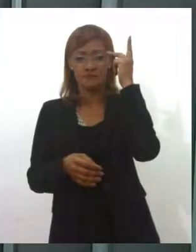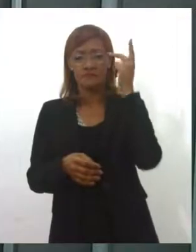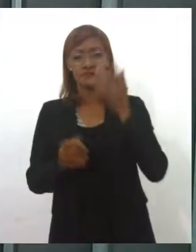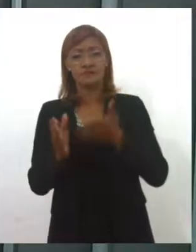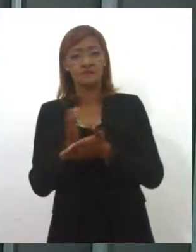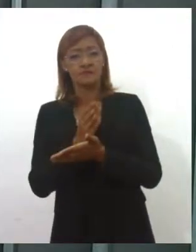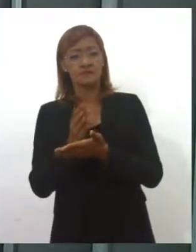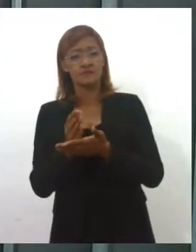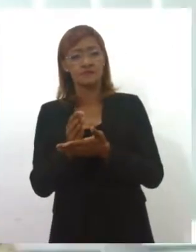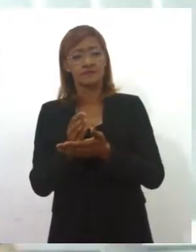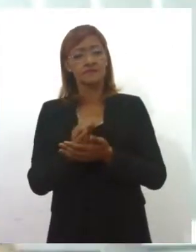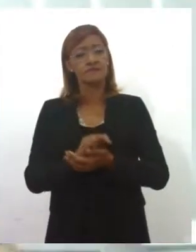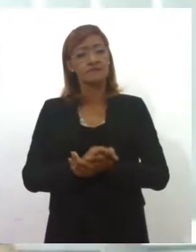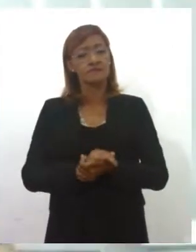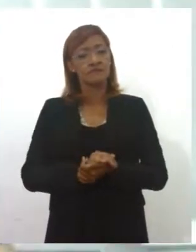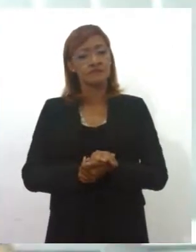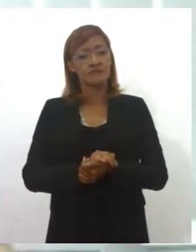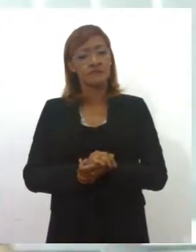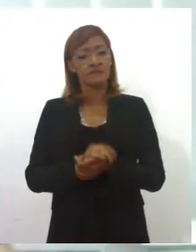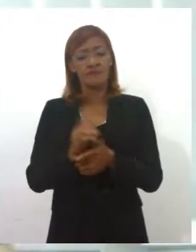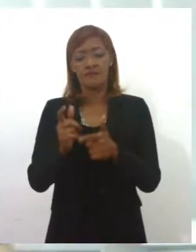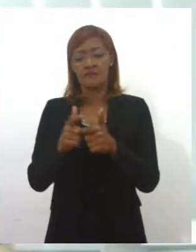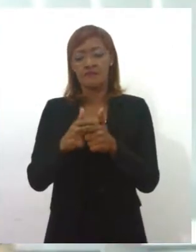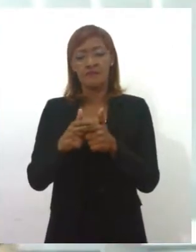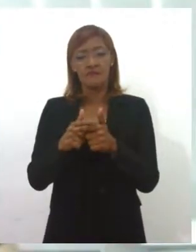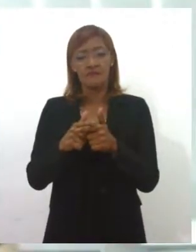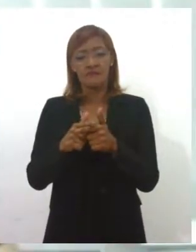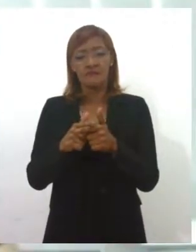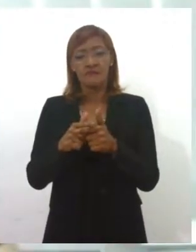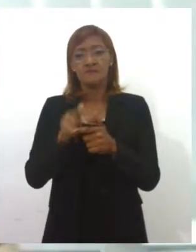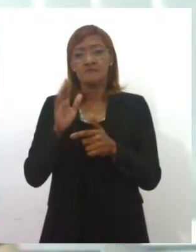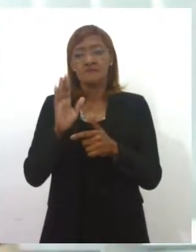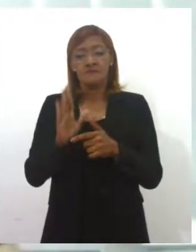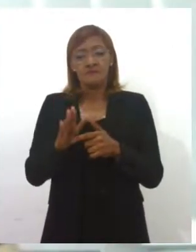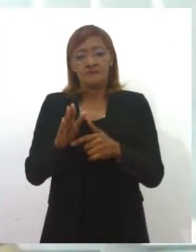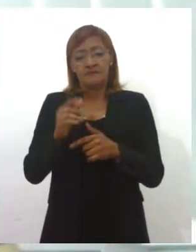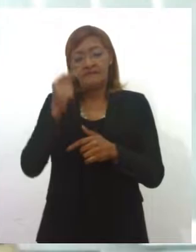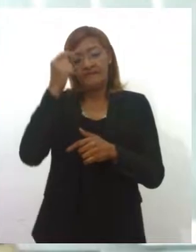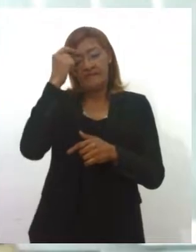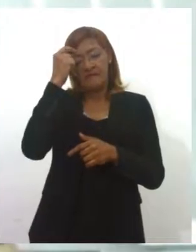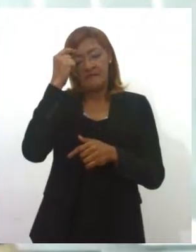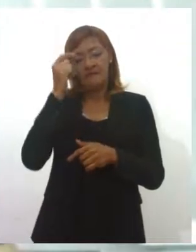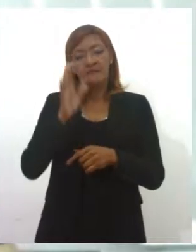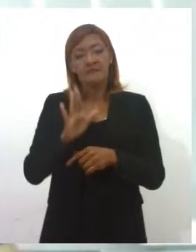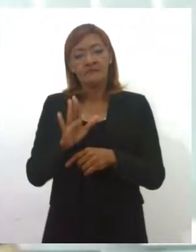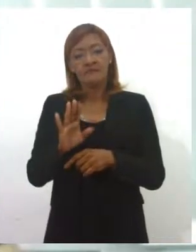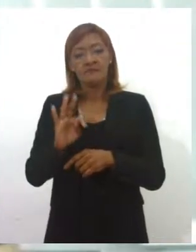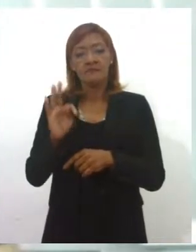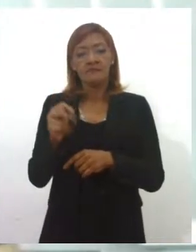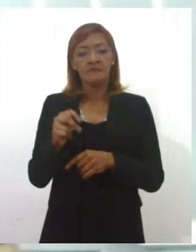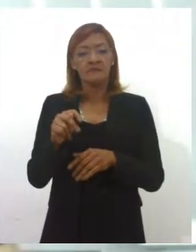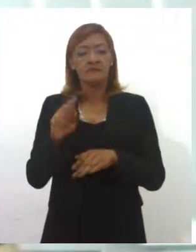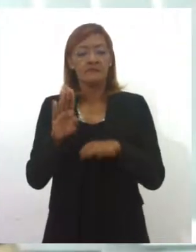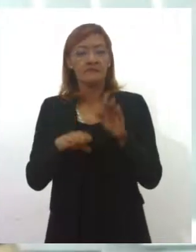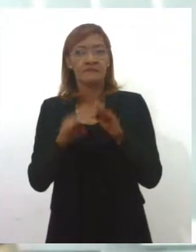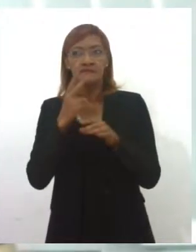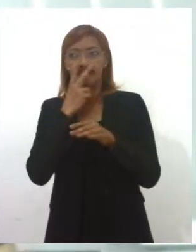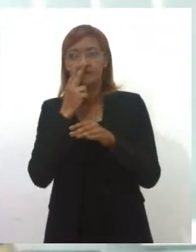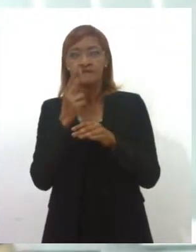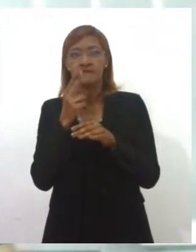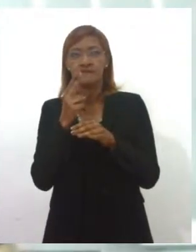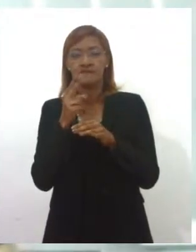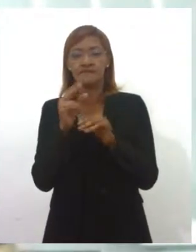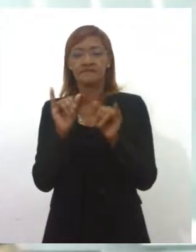depressão principalmente o problema que o de saúde mental em geral uma besteira como